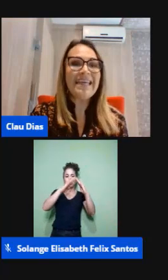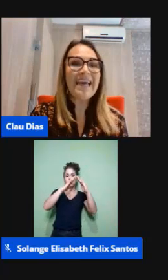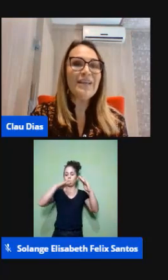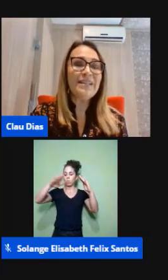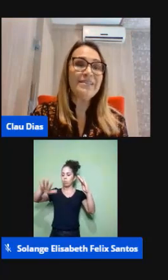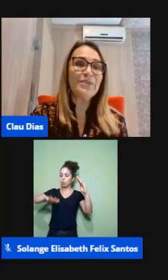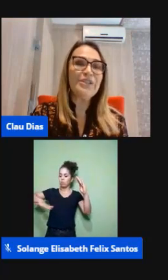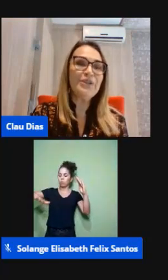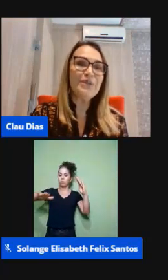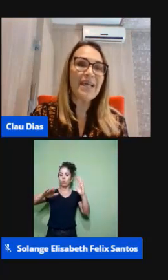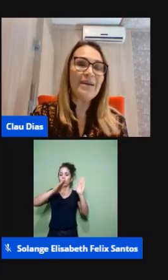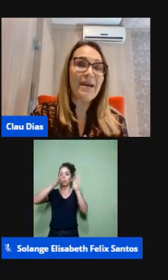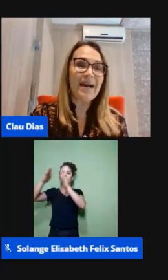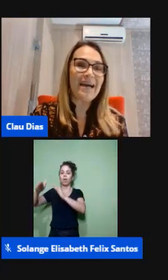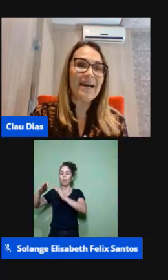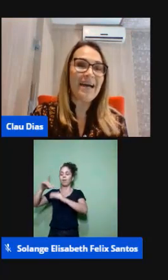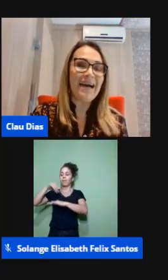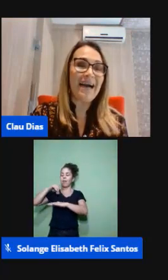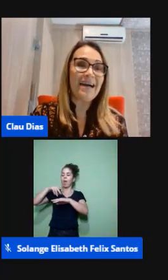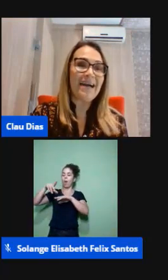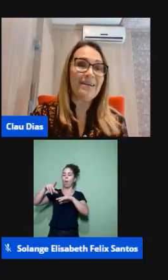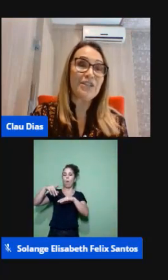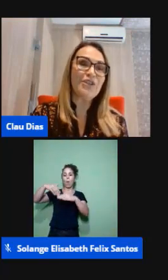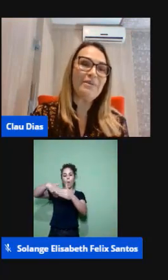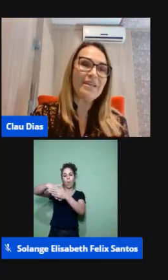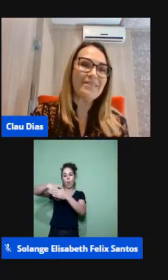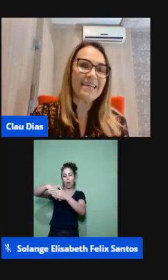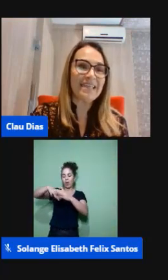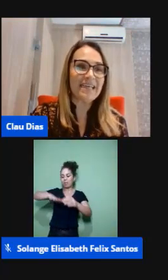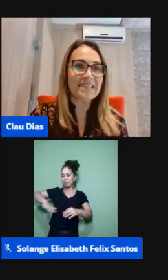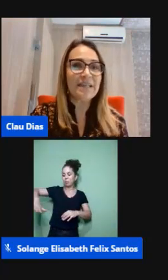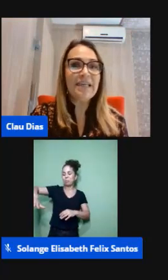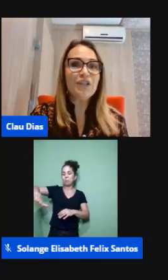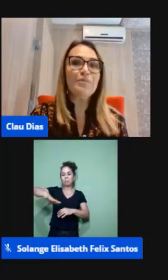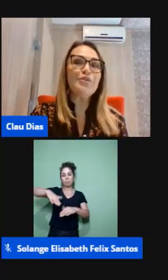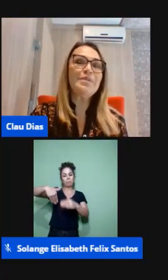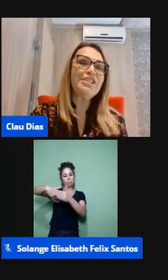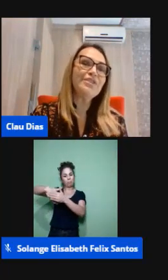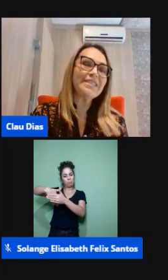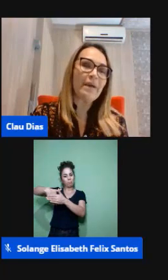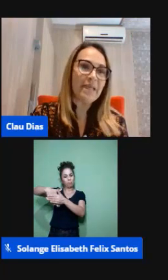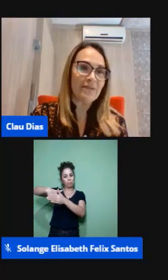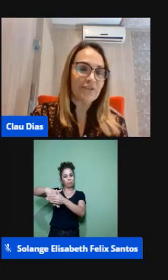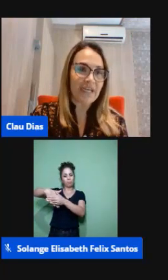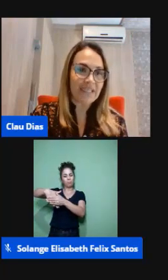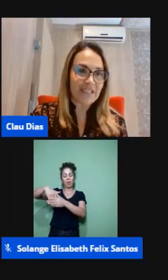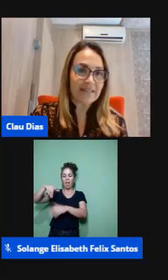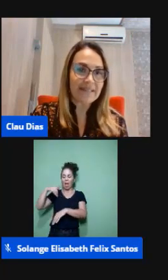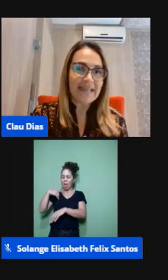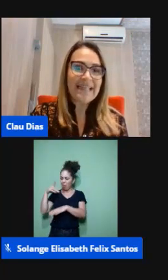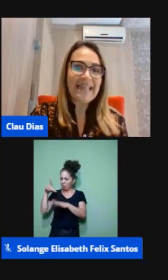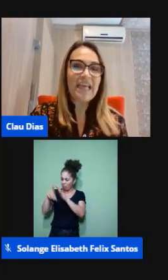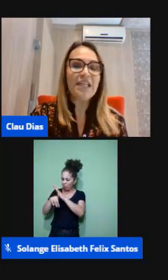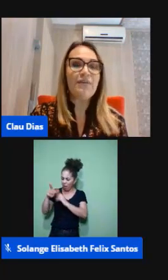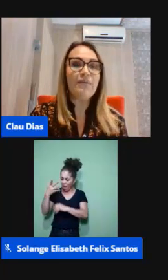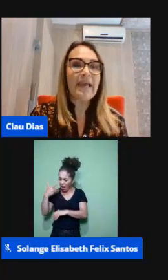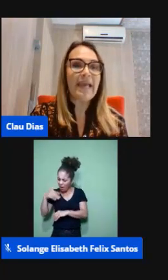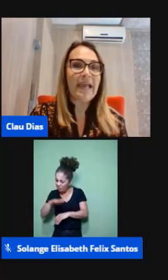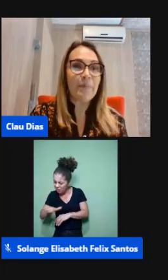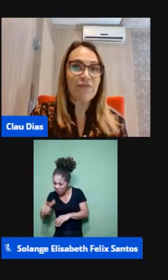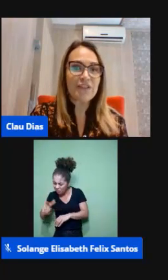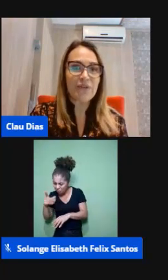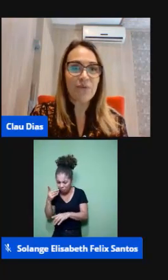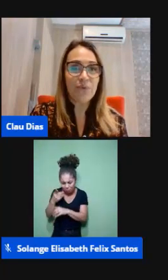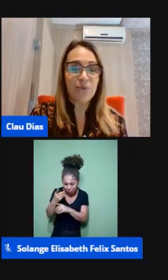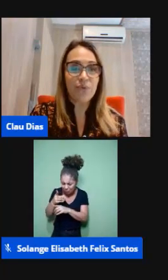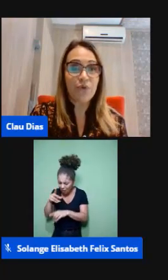passear, e aí surgiu, né, o questionamento da criança sobre os bichinhos que habitam os jardins, né? Então,